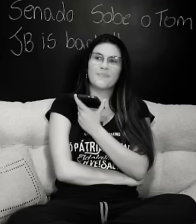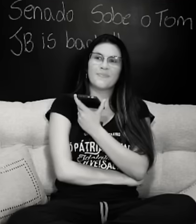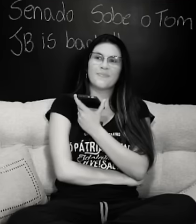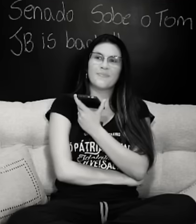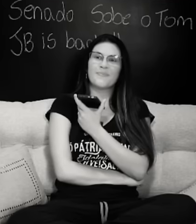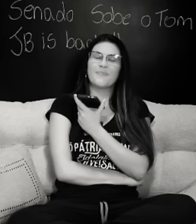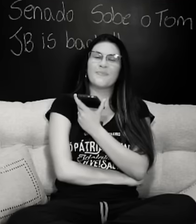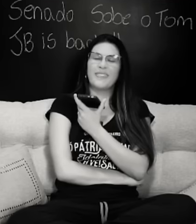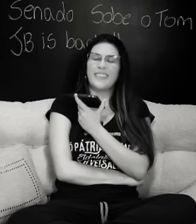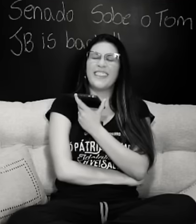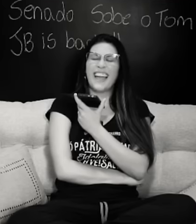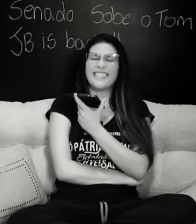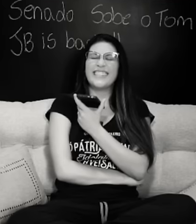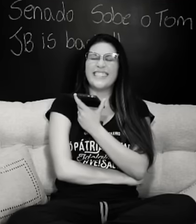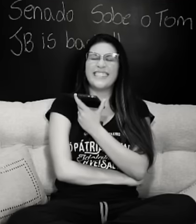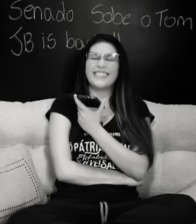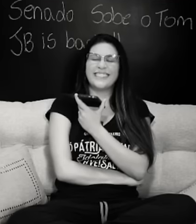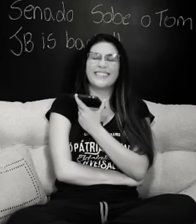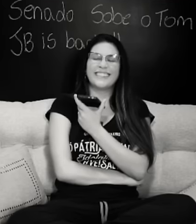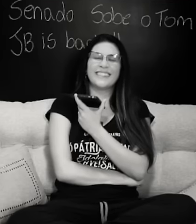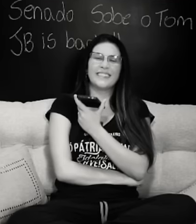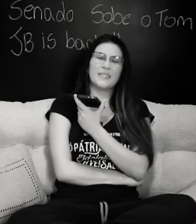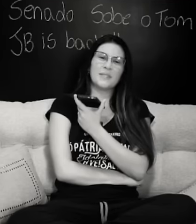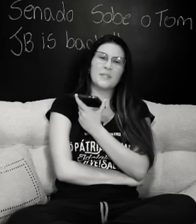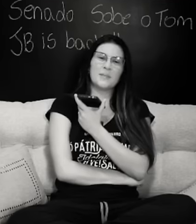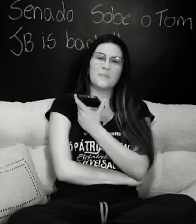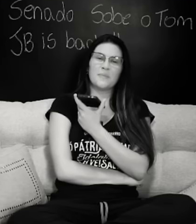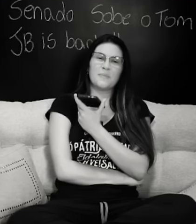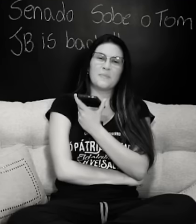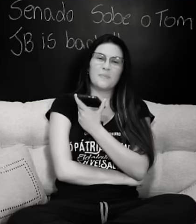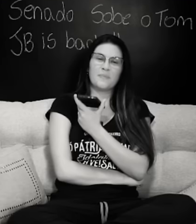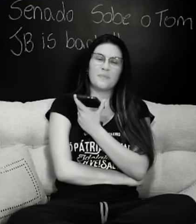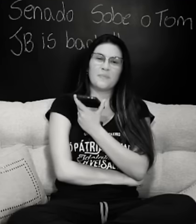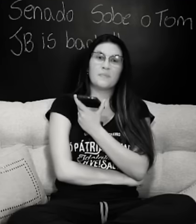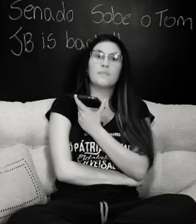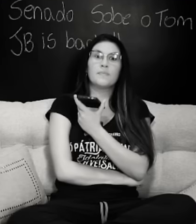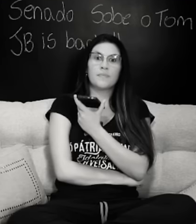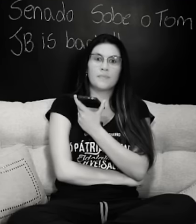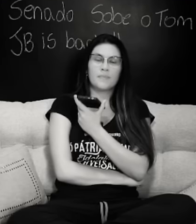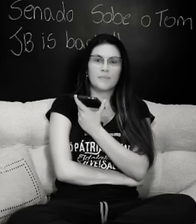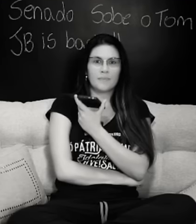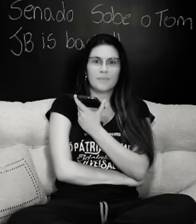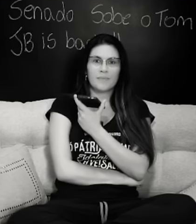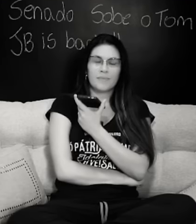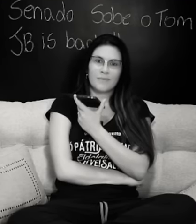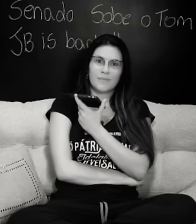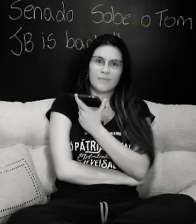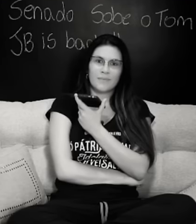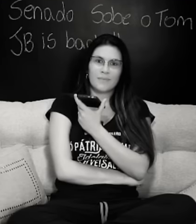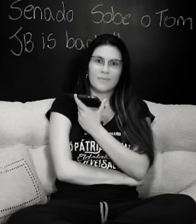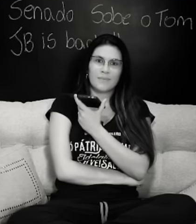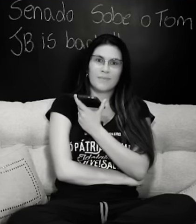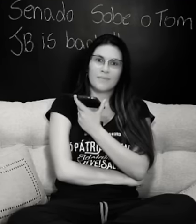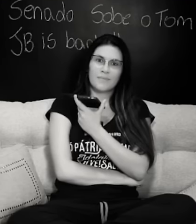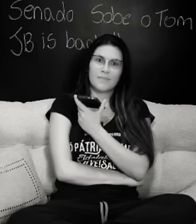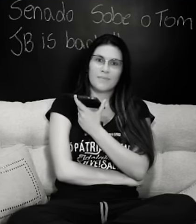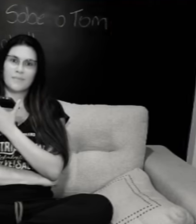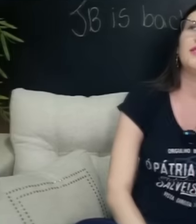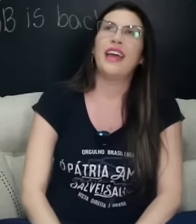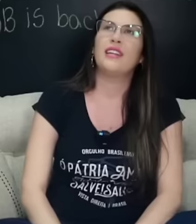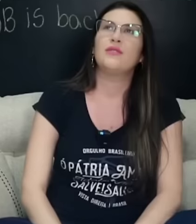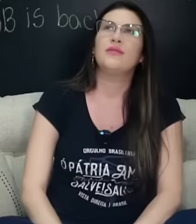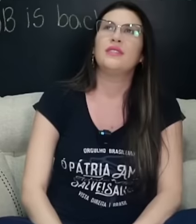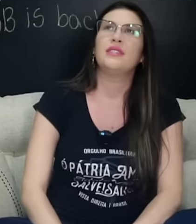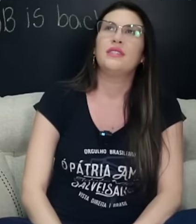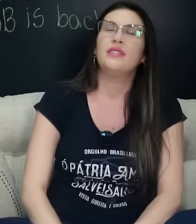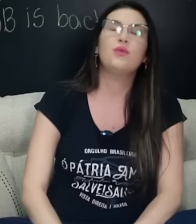juízo de valor tô citando fatos o tle proibiu agora entra minha opinião para mim está em curso nesse país a lava a imagem